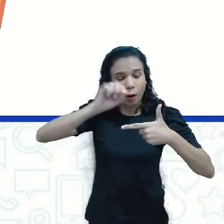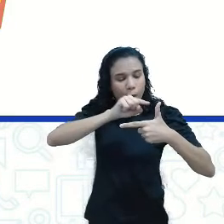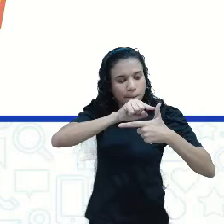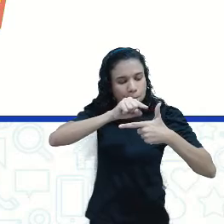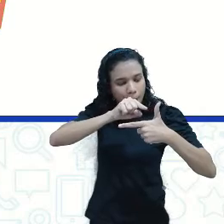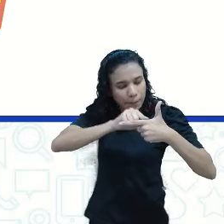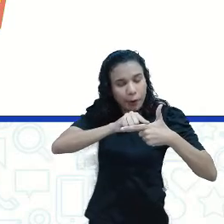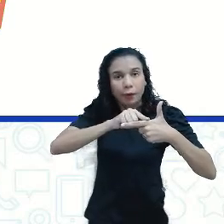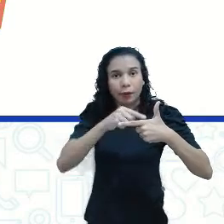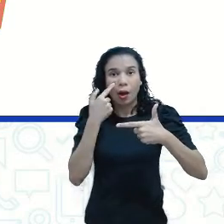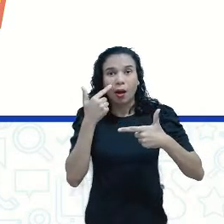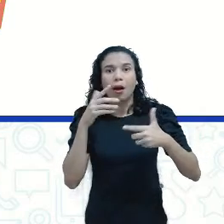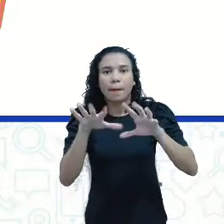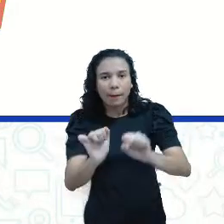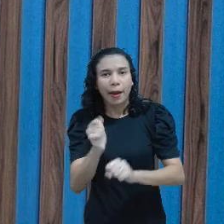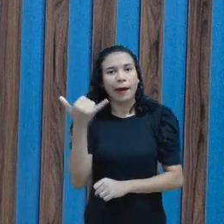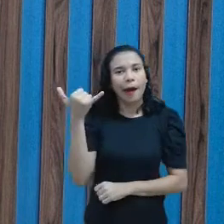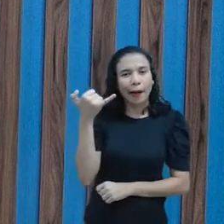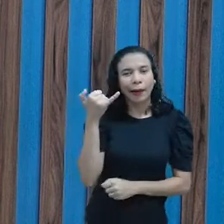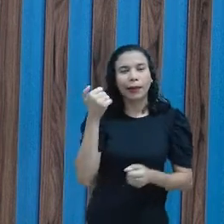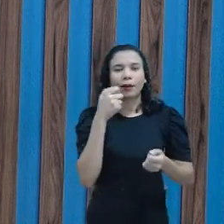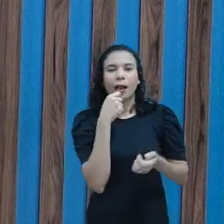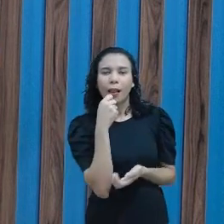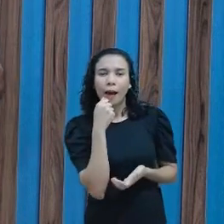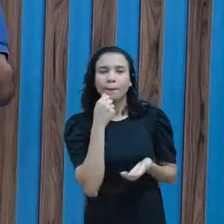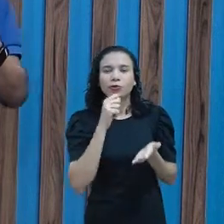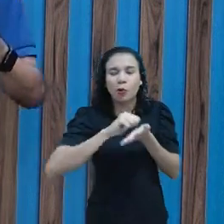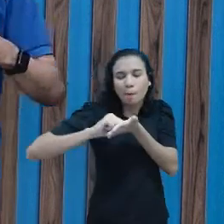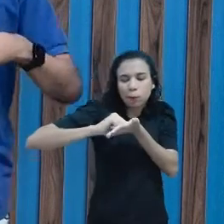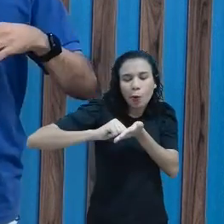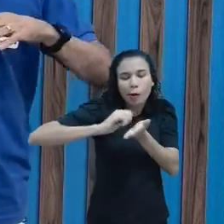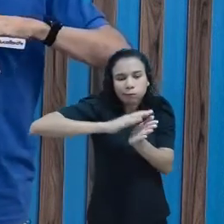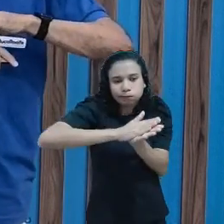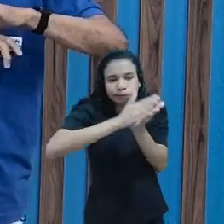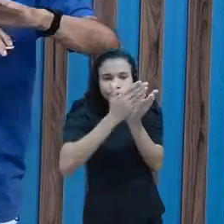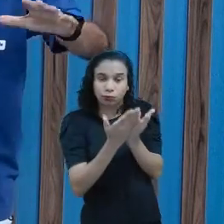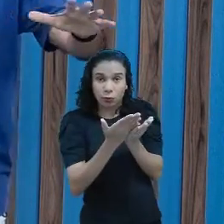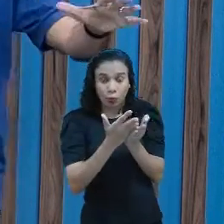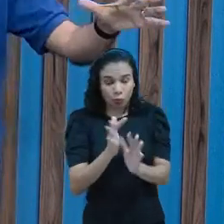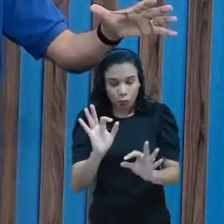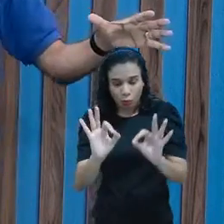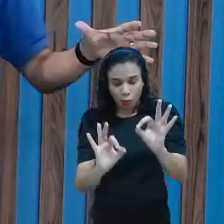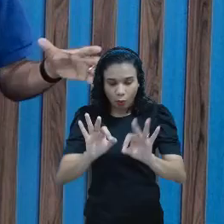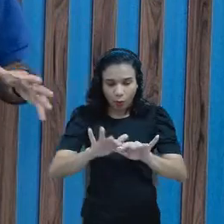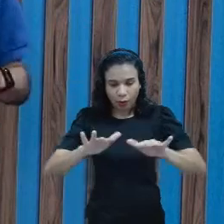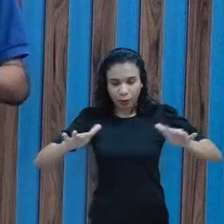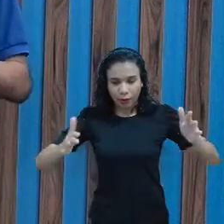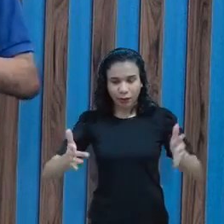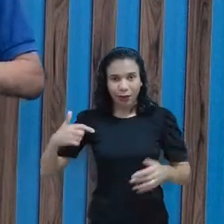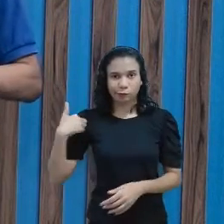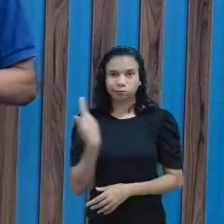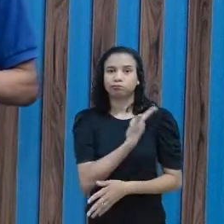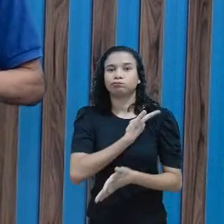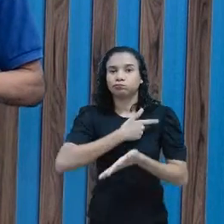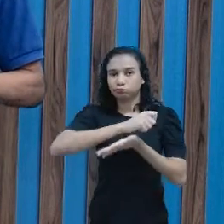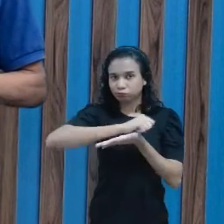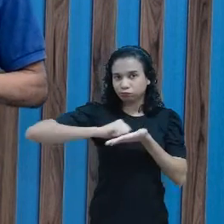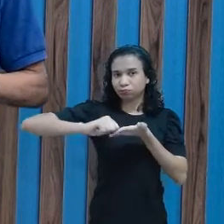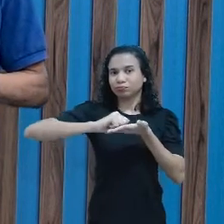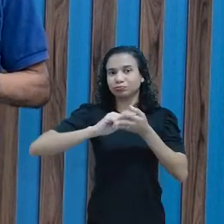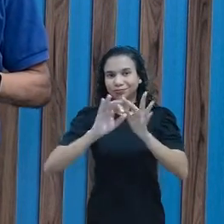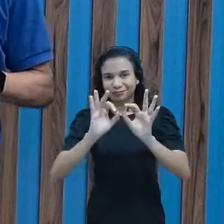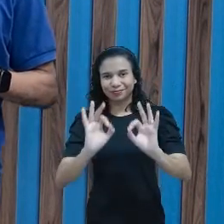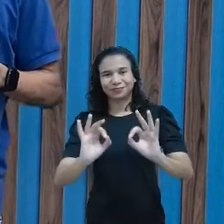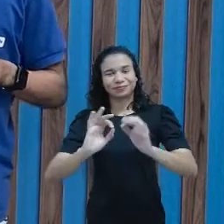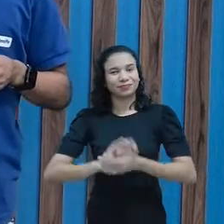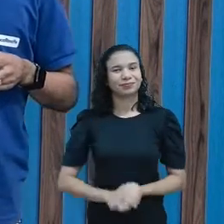direitinho. Separa aí tua caneta, lápis, borracha, e aí deixa tudo organizadinho para anotar tudo direitinho pra gente, tá